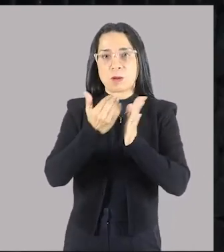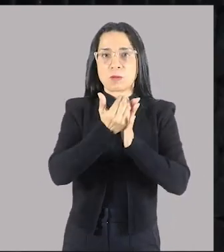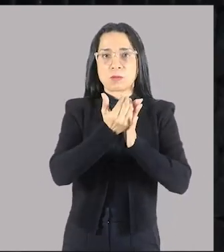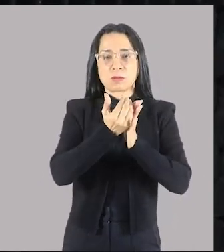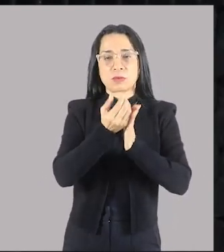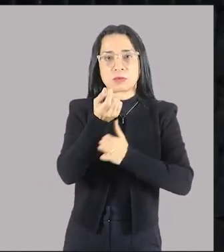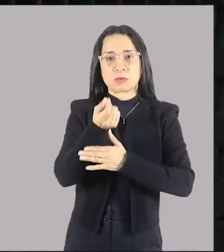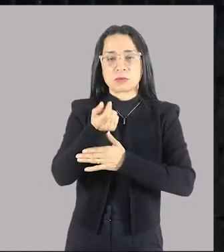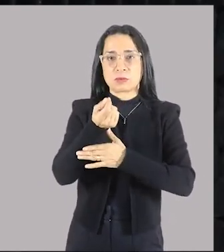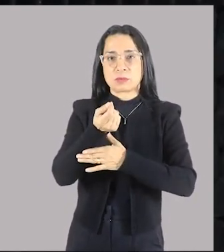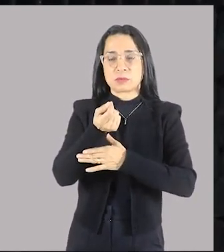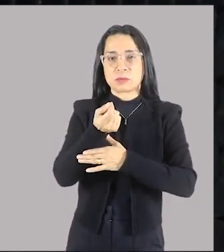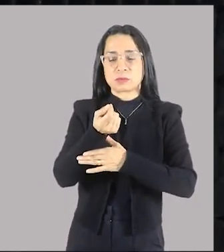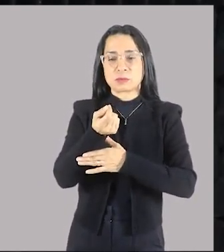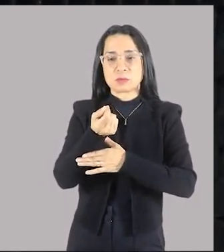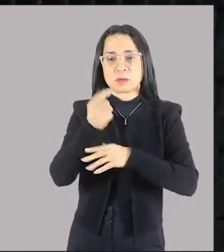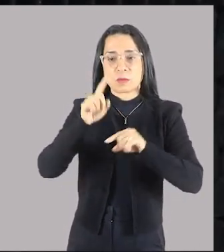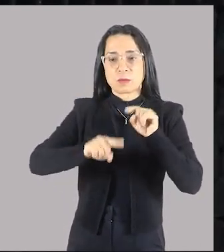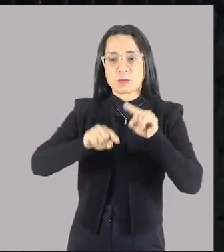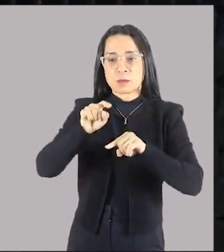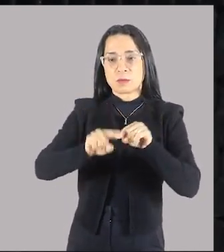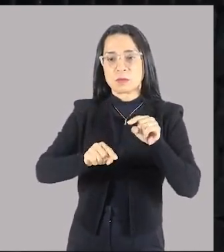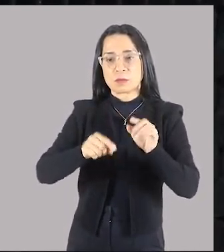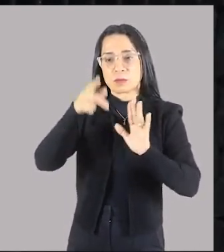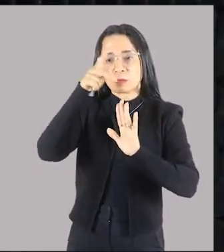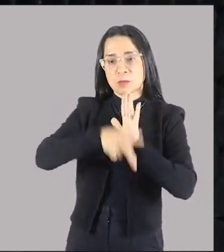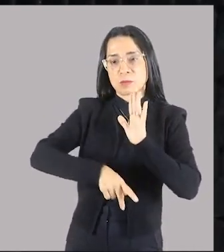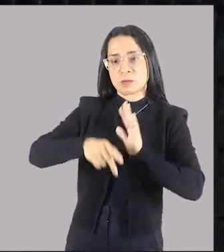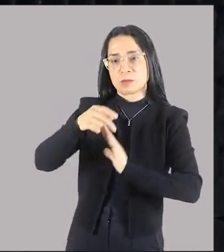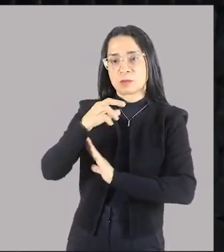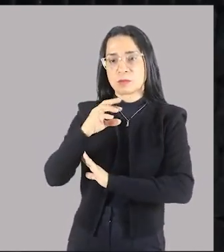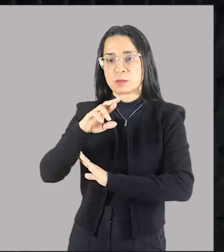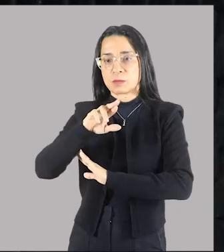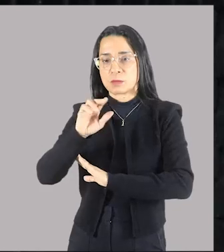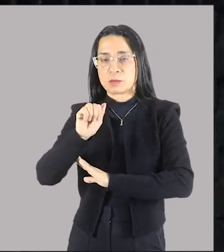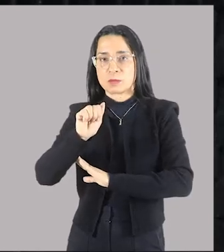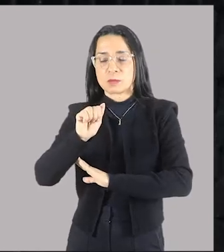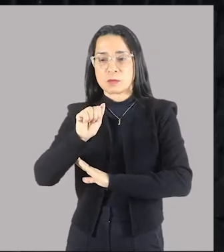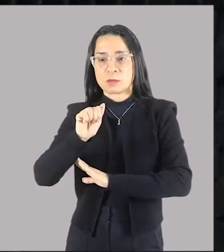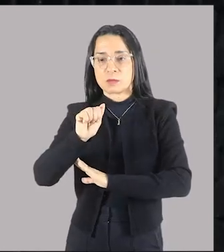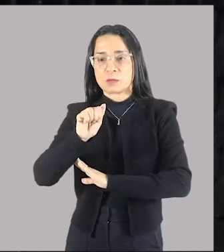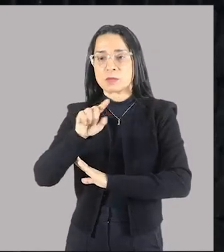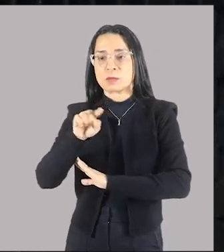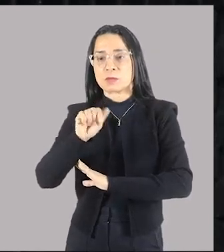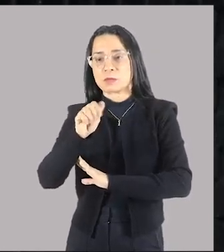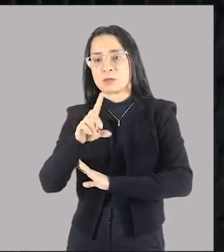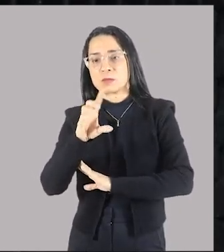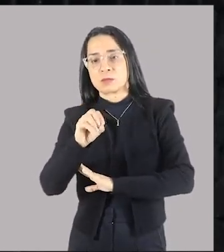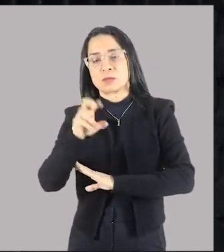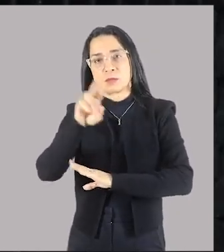O Plano Cruzado, que na verdade ele vai utilizar os meios de comunicação,